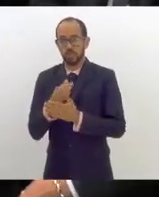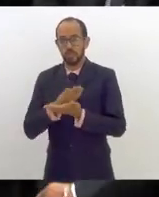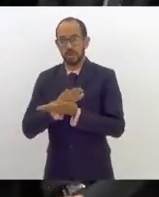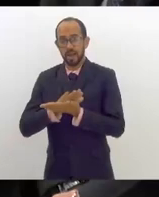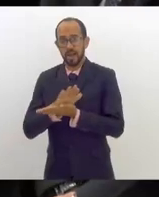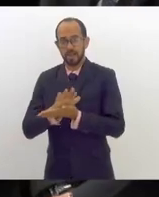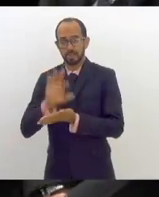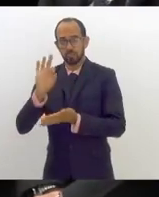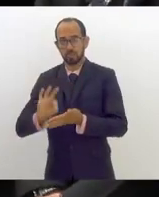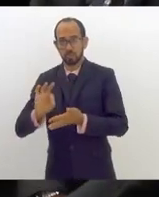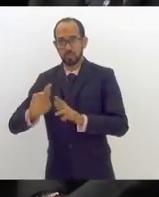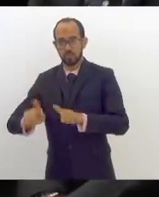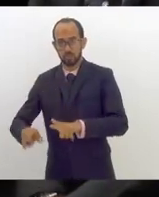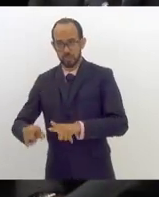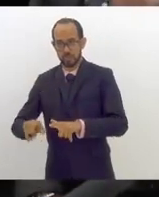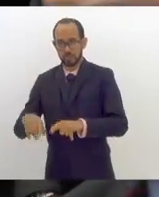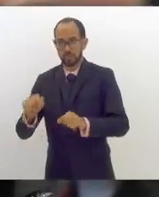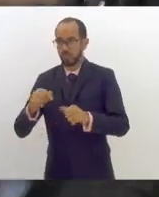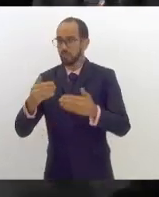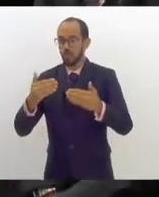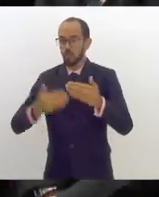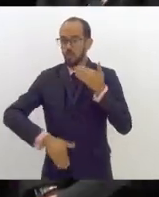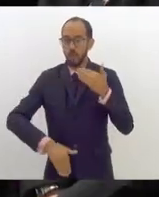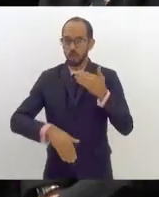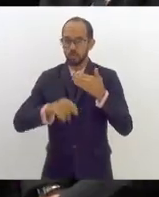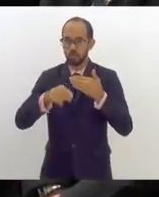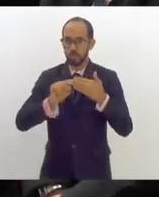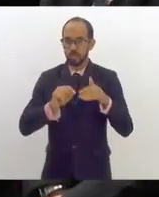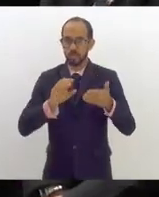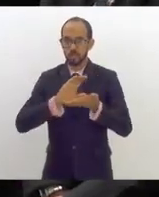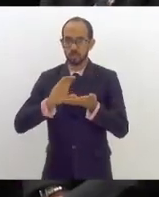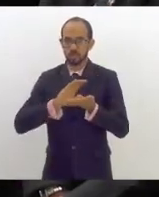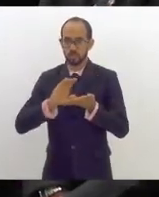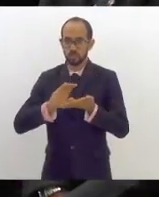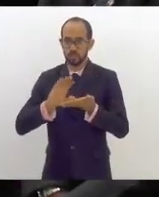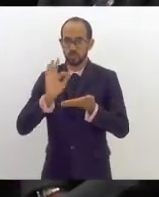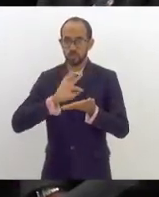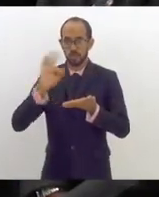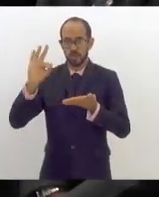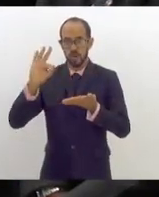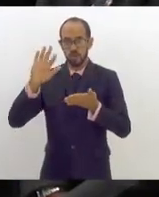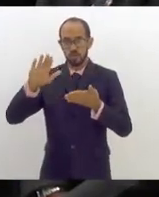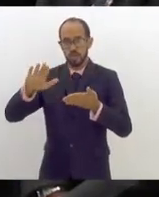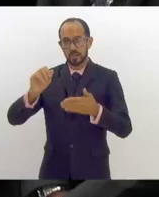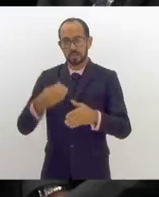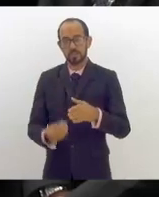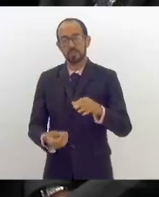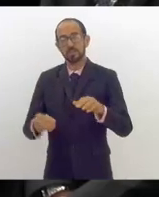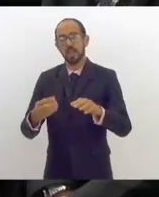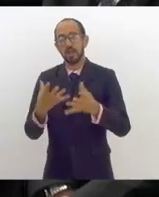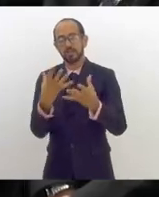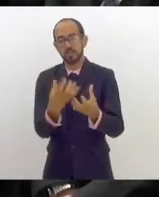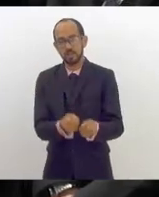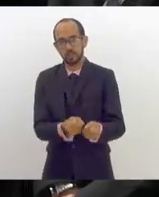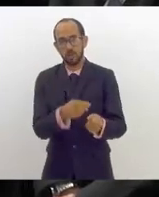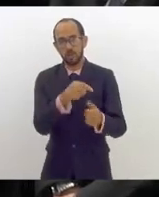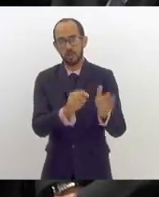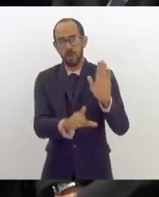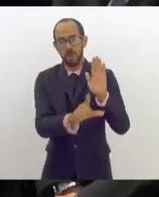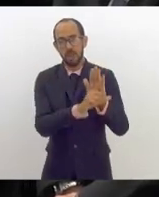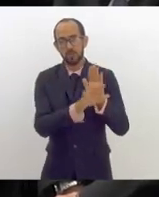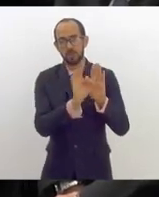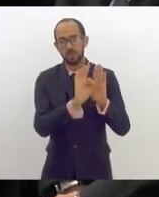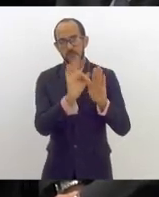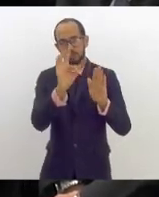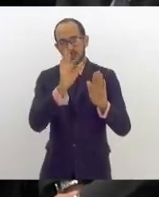foi de encontro a Legislação Federal ou a Constituição Federal mas tão somente deu a aplicabilidade é uma Legislação Federal que